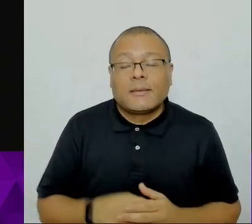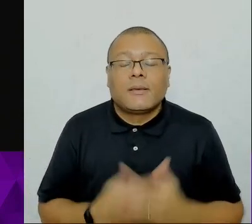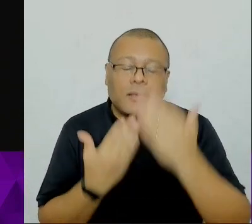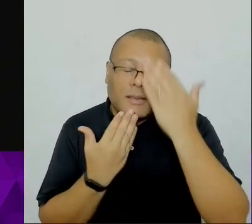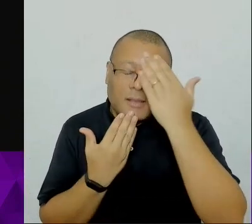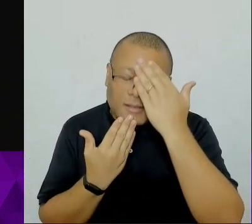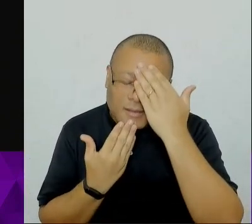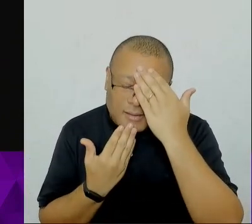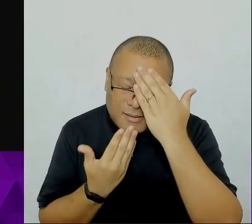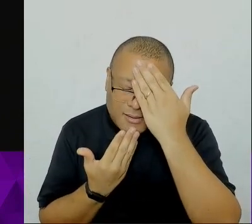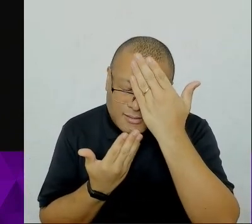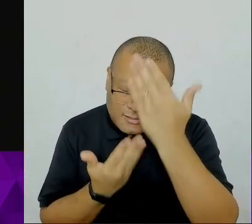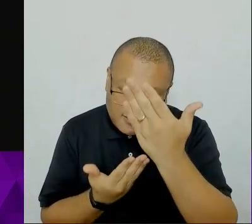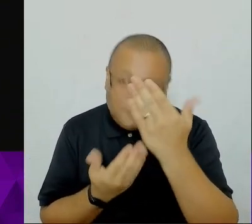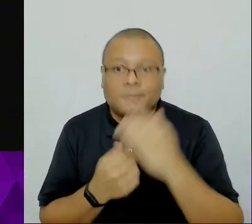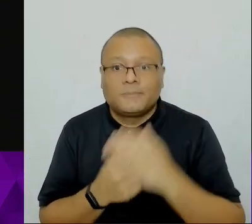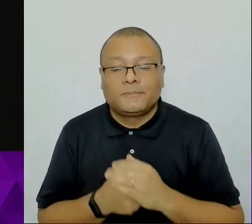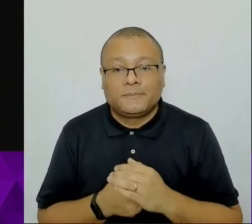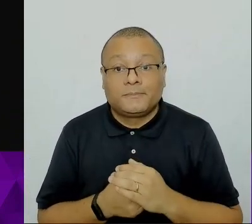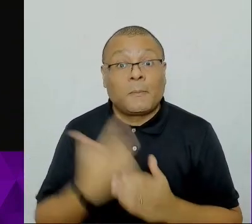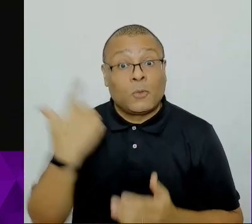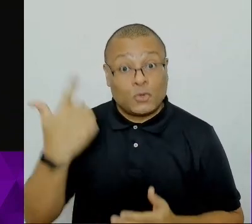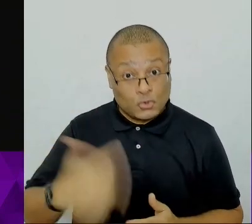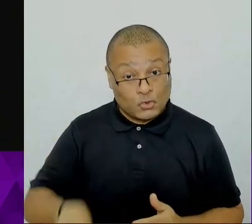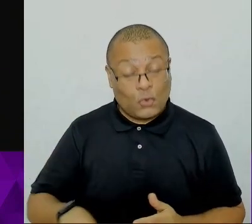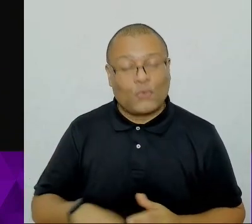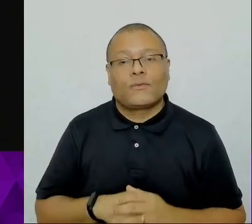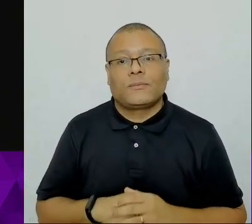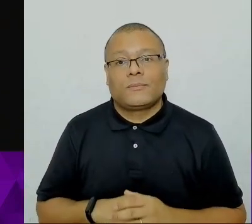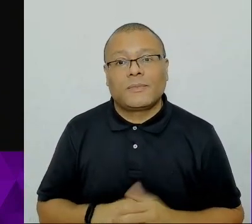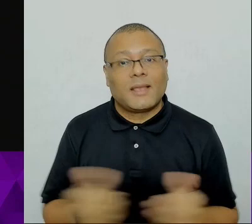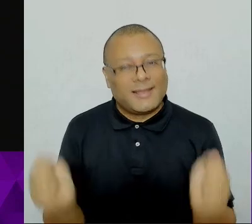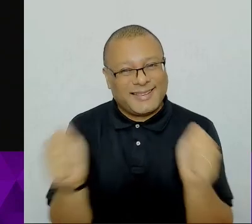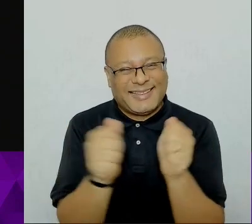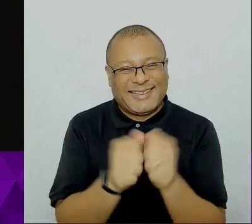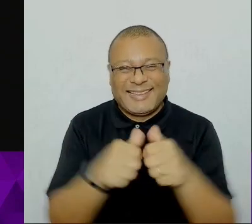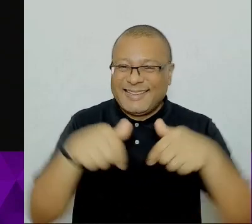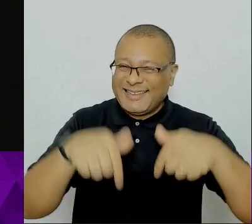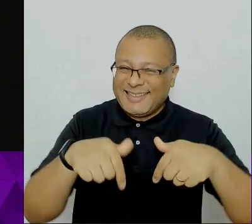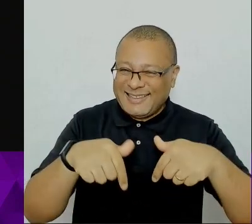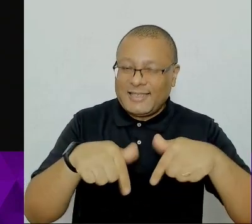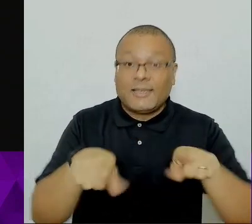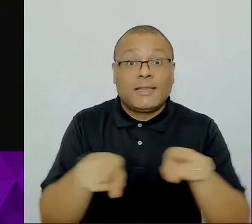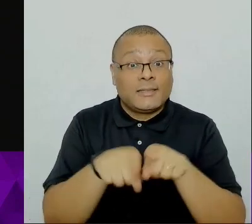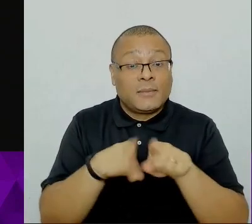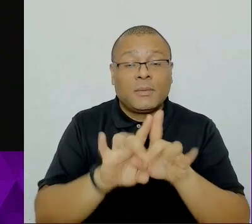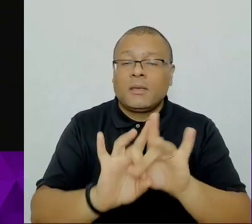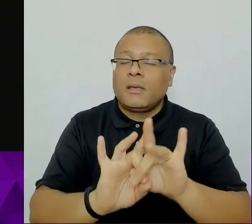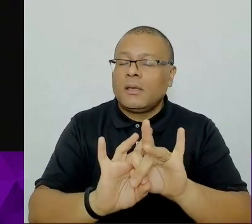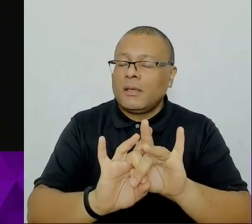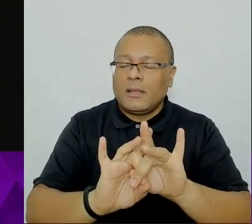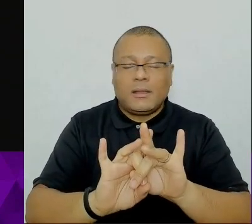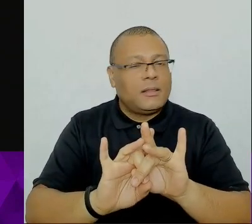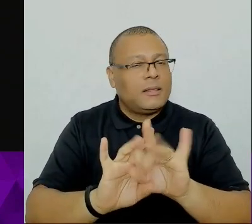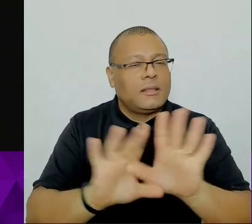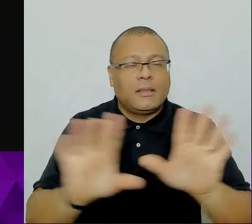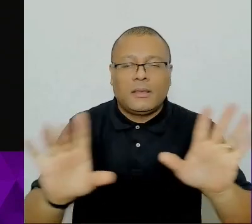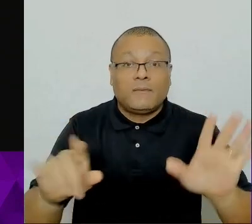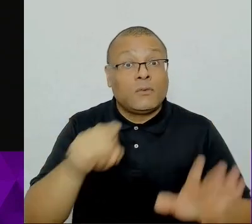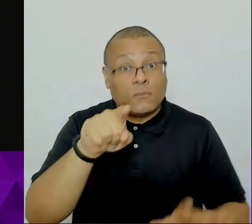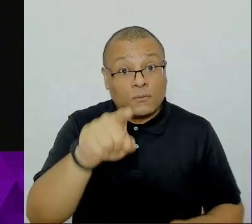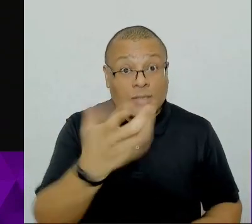agradecer mais uma vez, né, de estar aqui com vocês e me colocar de novo à disposição, caso